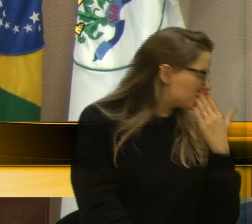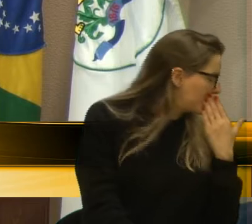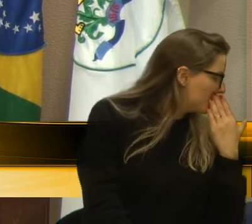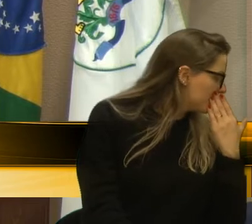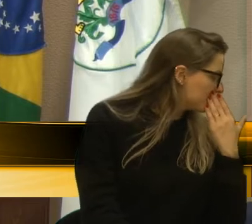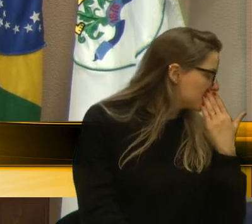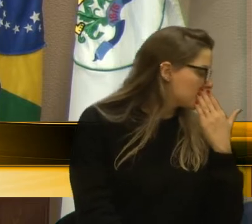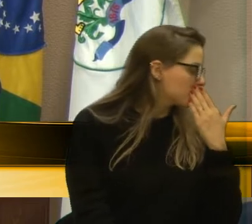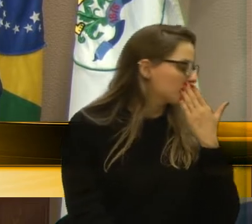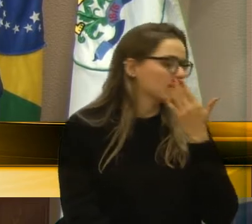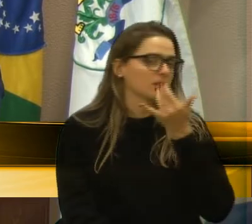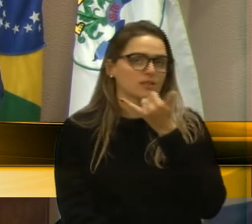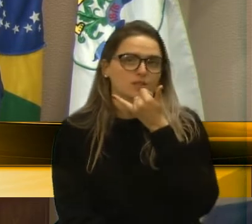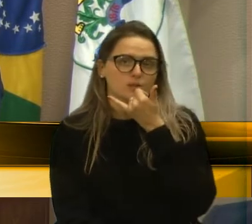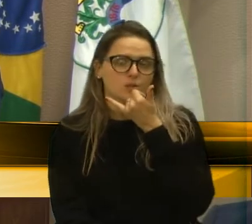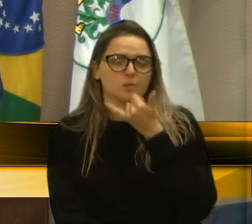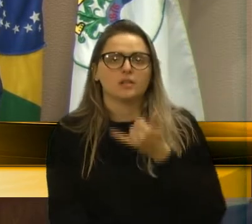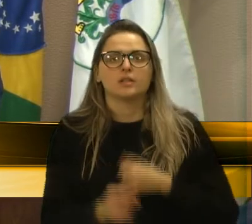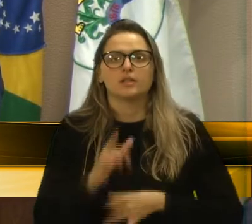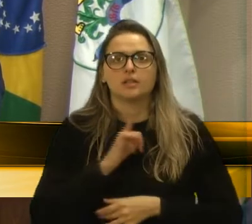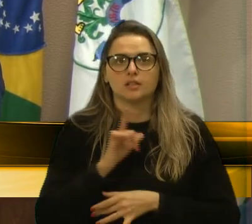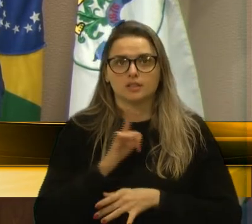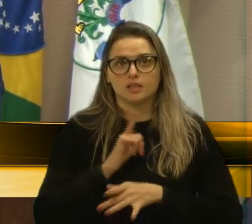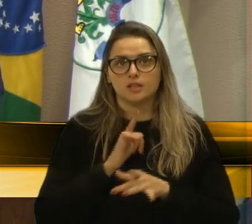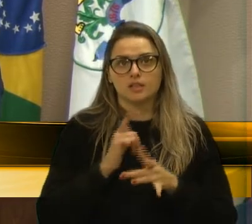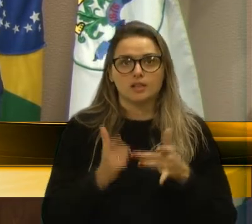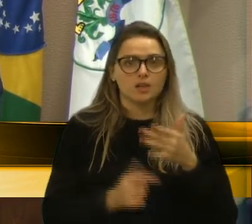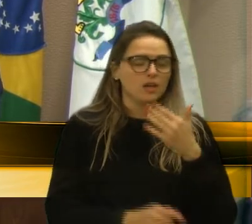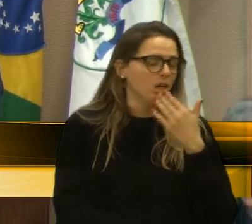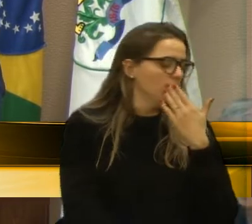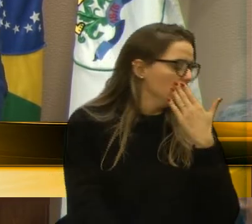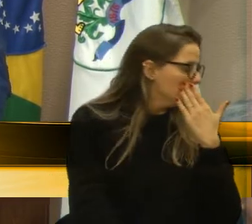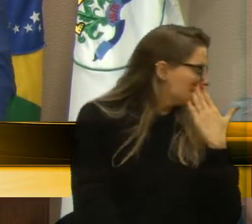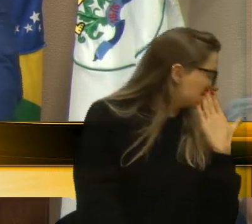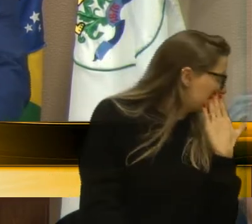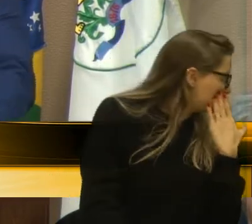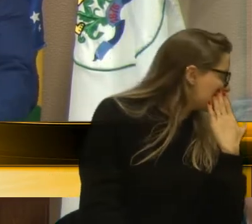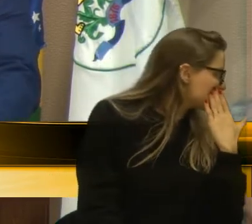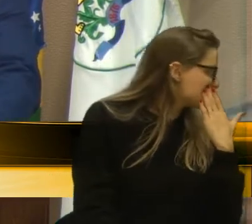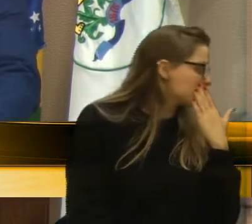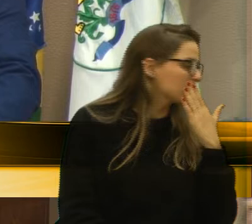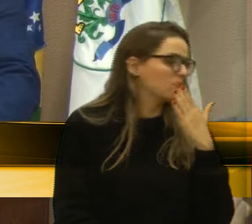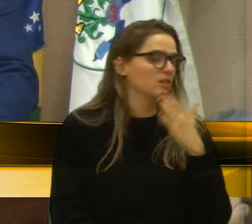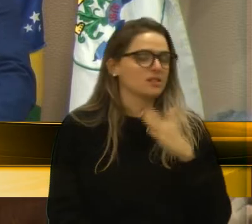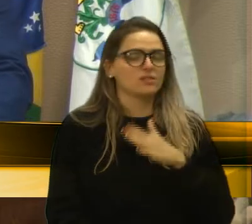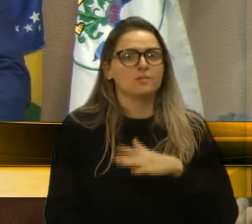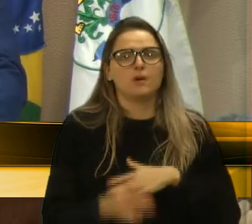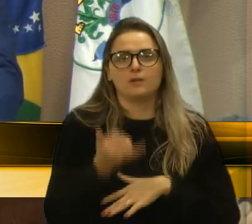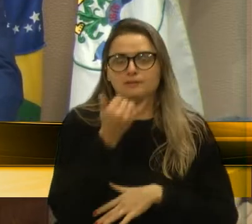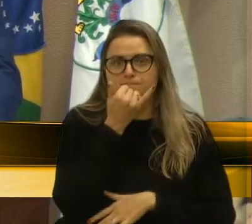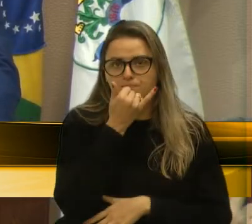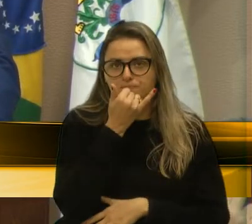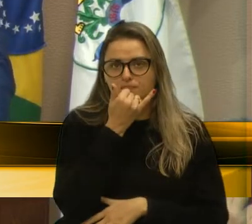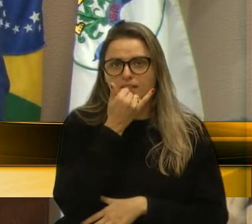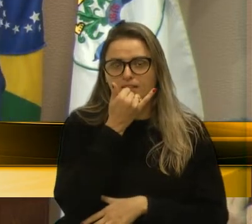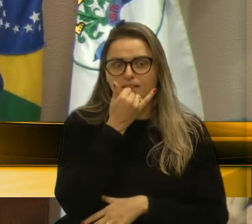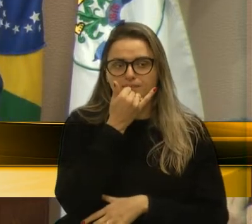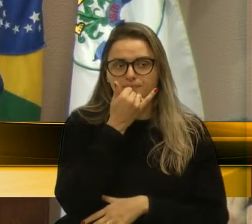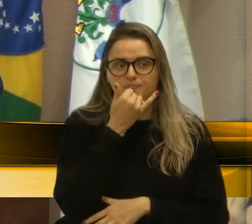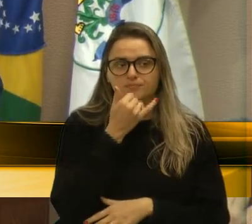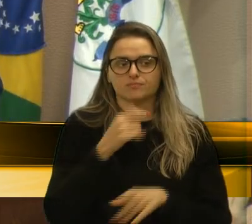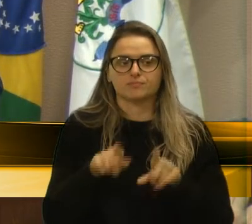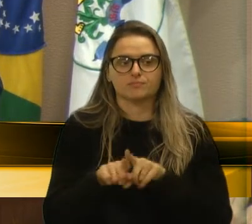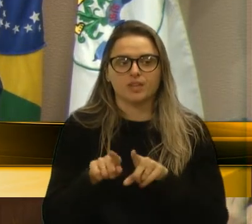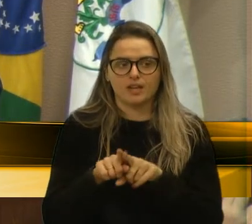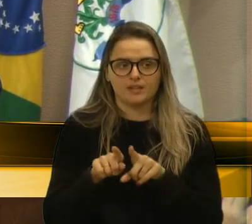é tida de forma diferenciada, até porque é a cidade polo de equipamentos públicos, de equipamentos urbanos, de